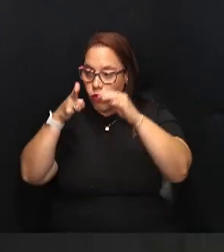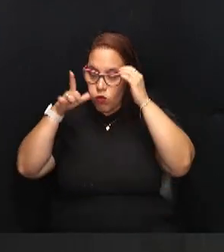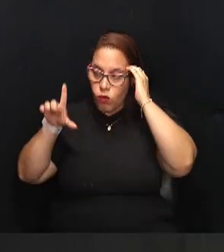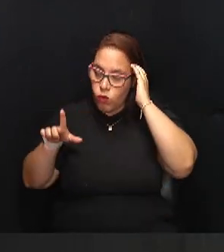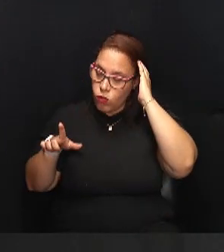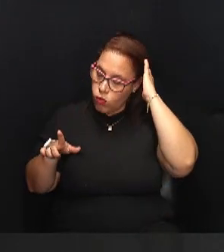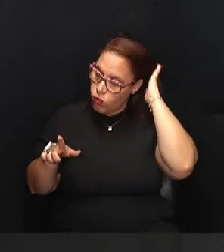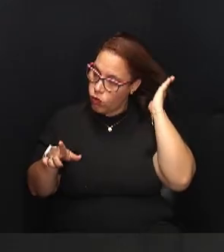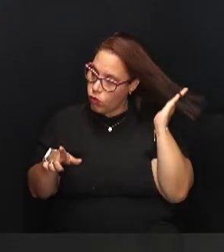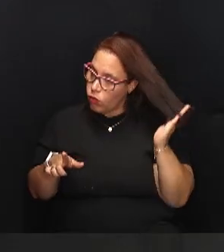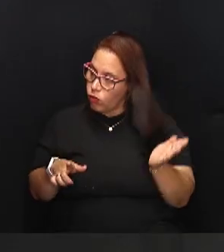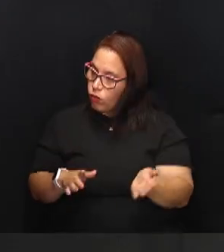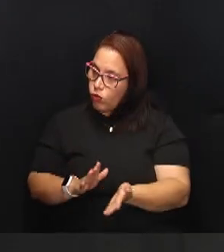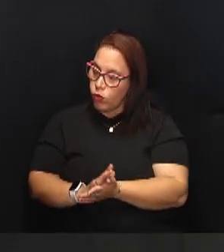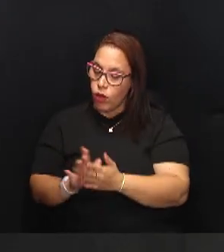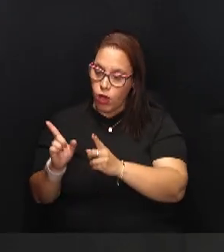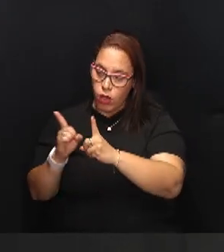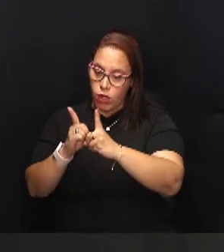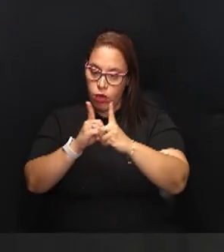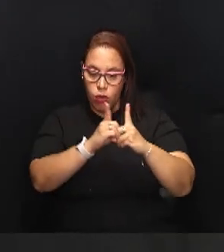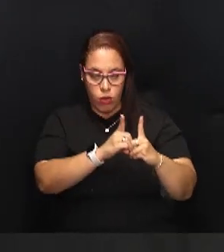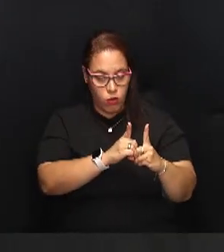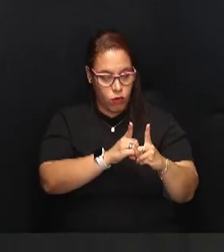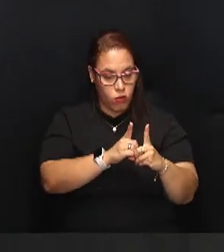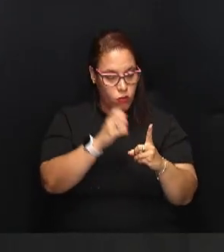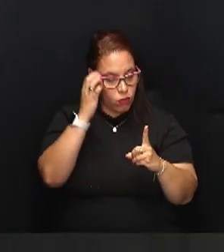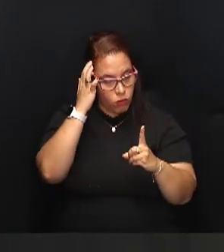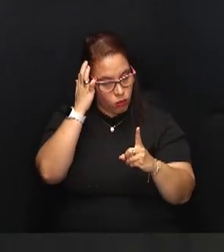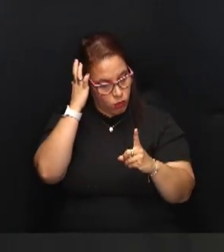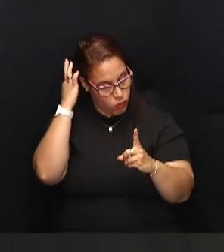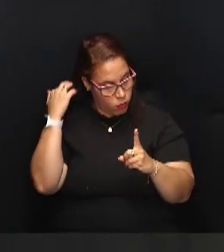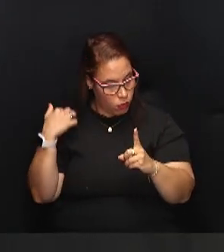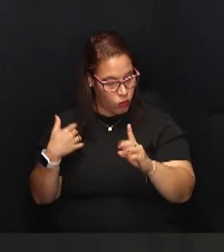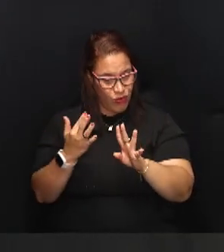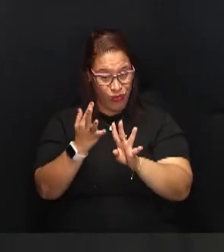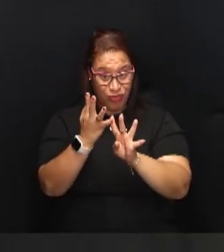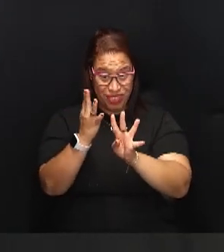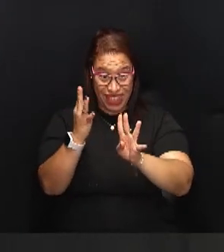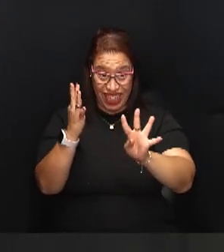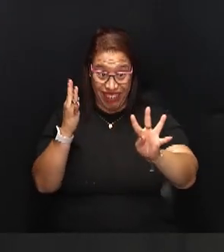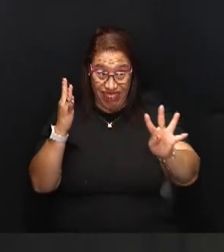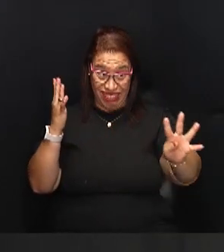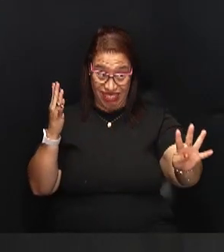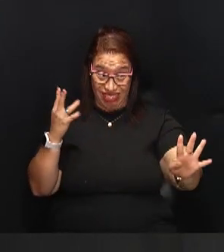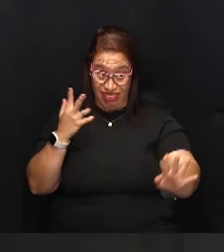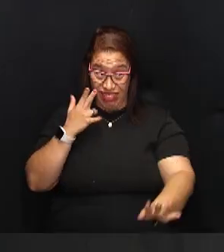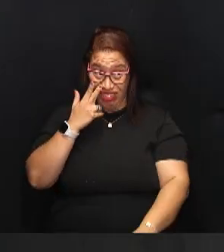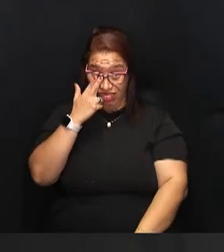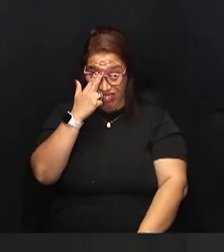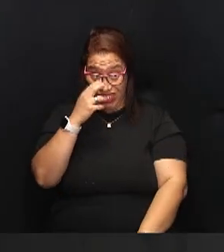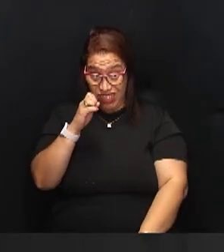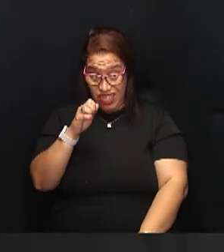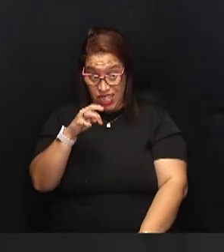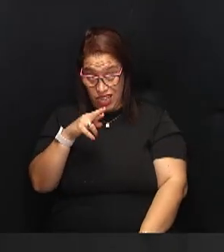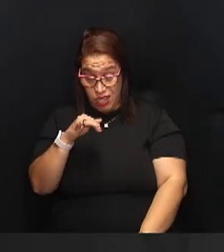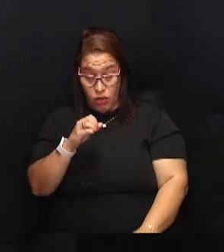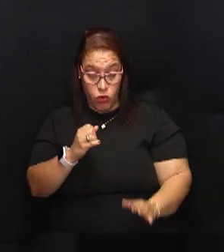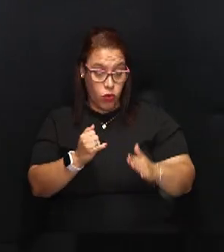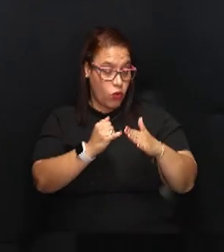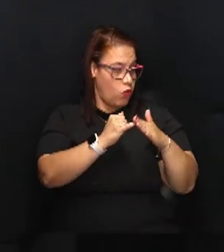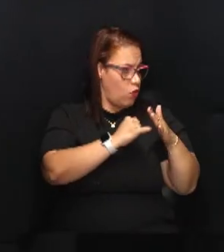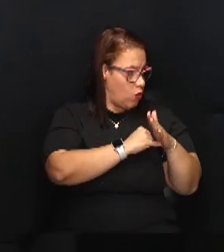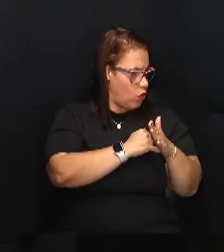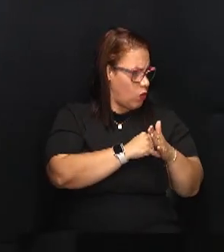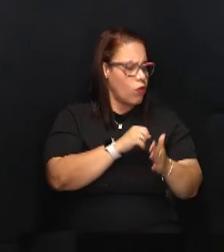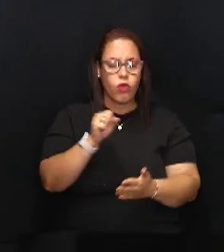conseguiram atender uma demanda até então reprimida, né, de cirurgias de através da fundação, é isso,